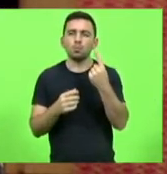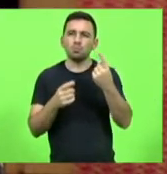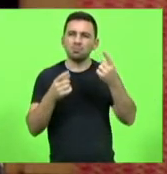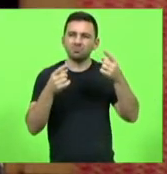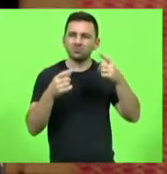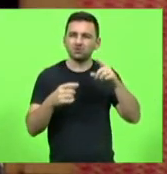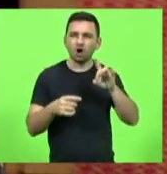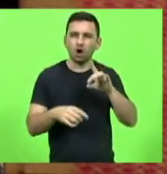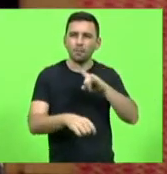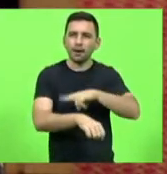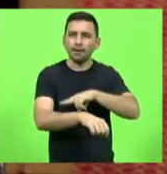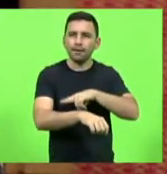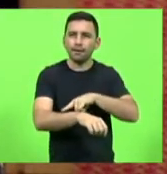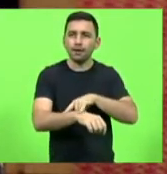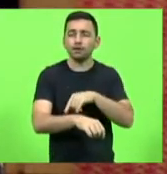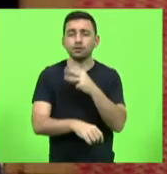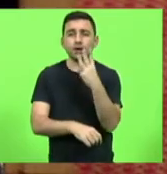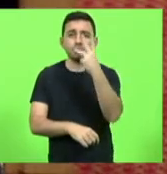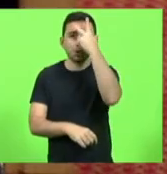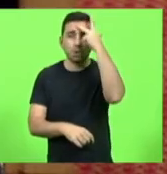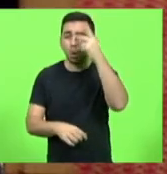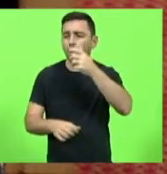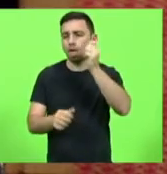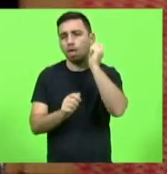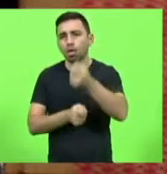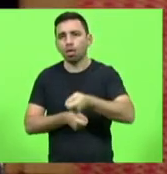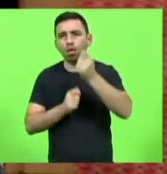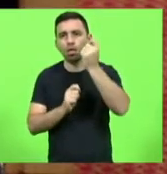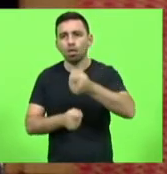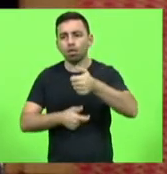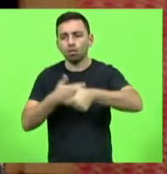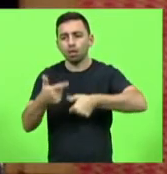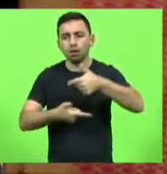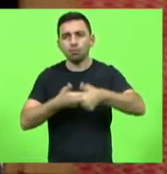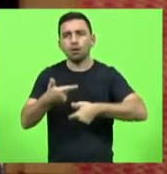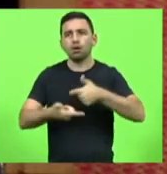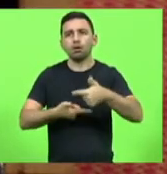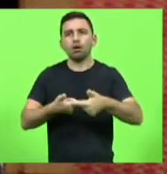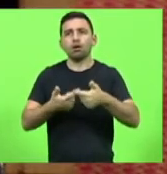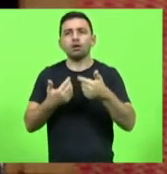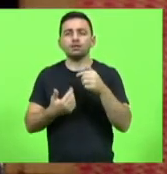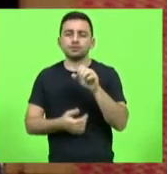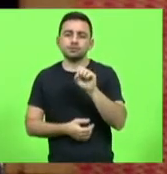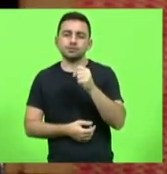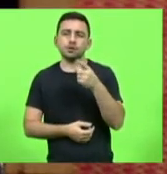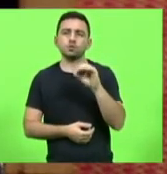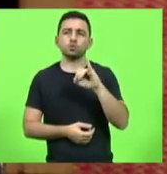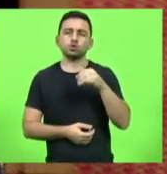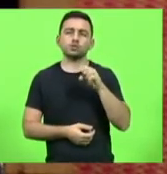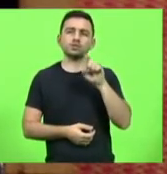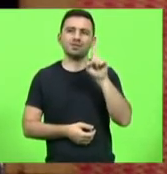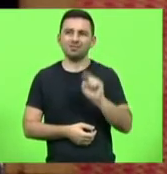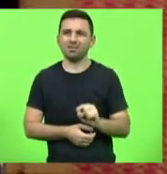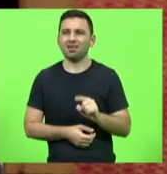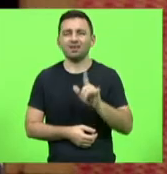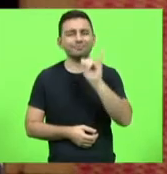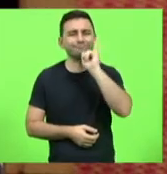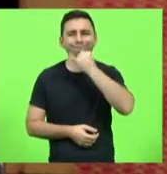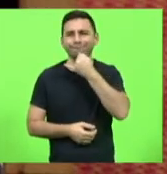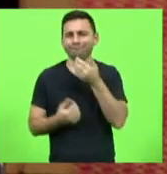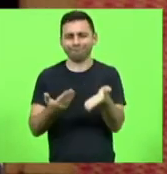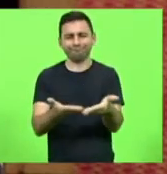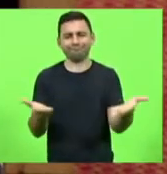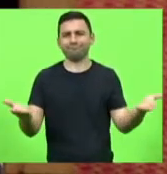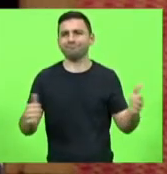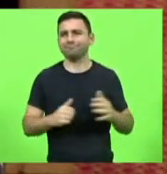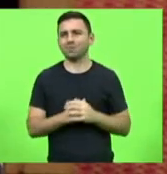3 peão com picareta e pá lá, trabalhando no trevo de São José do Cedro. Lamentável, deputado